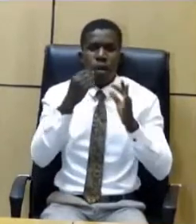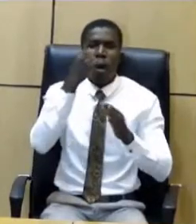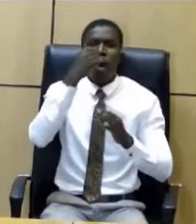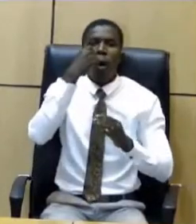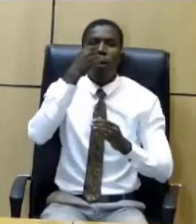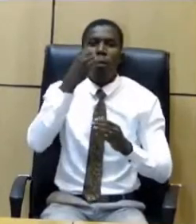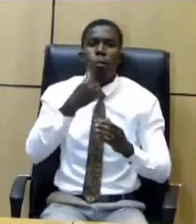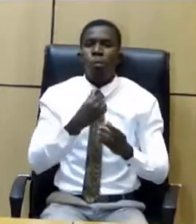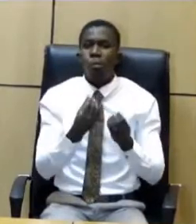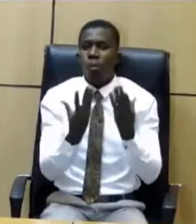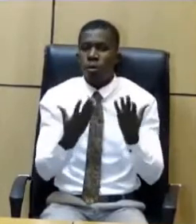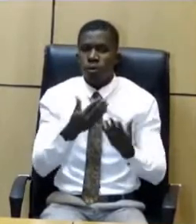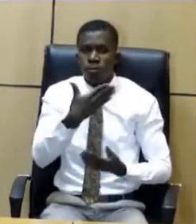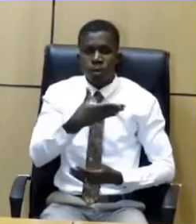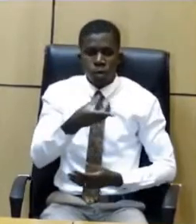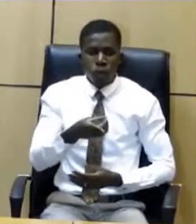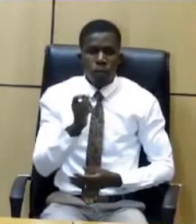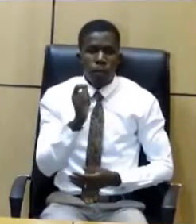recebidas,